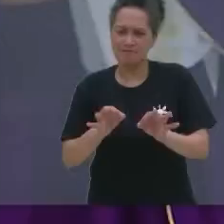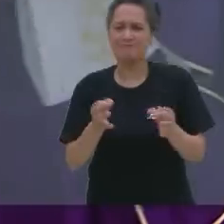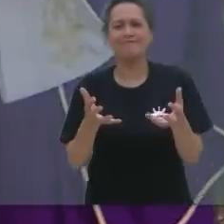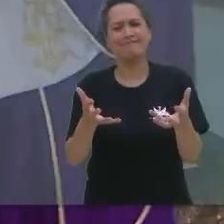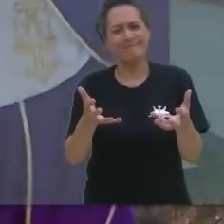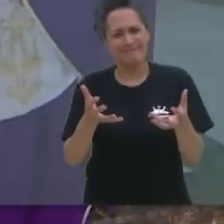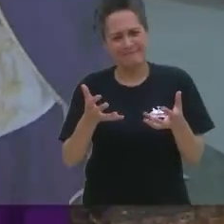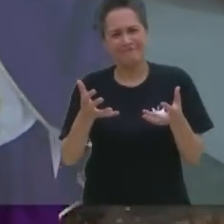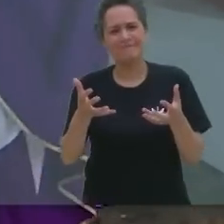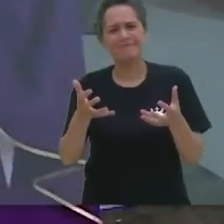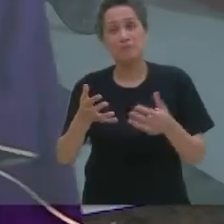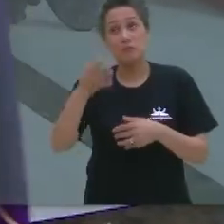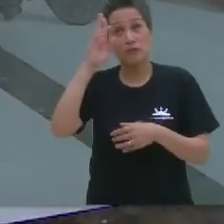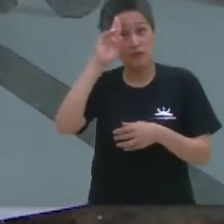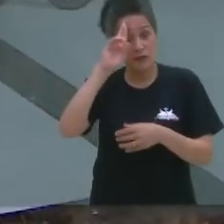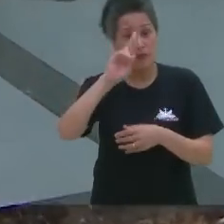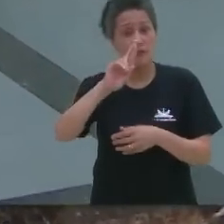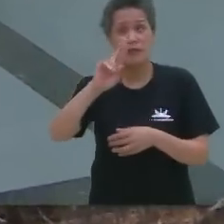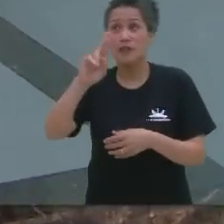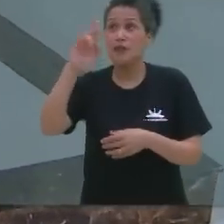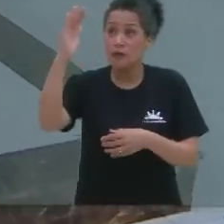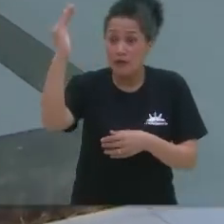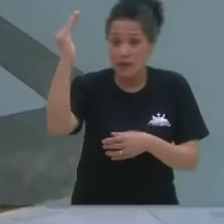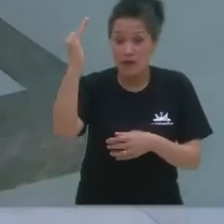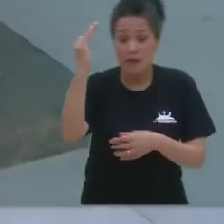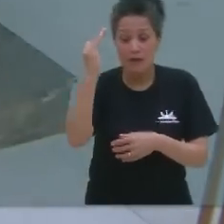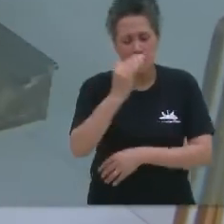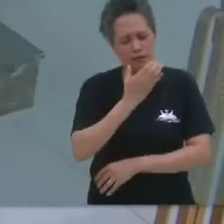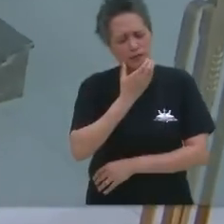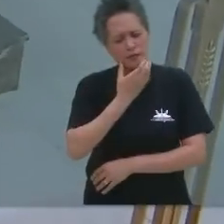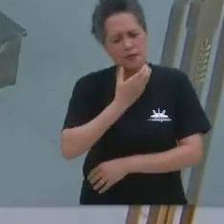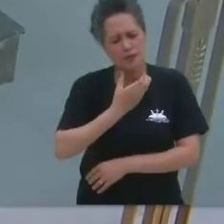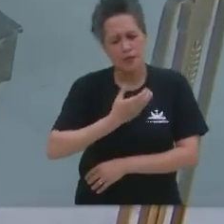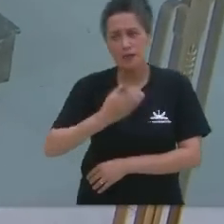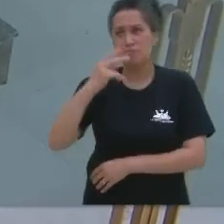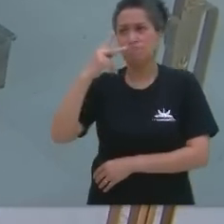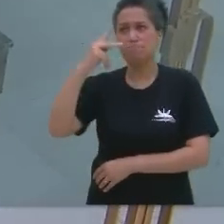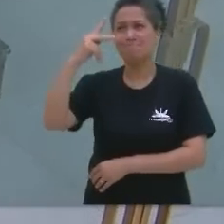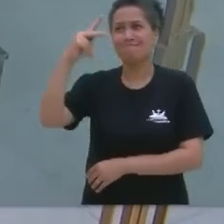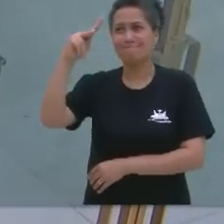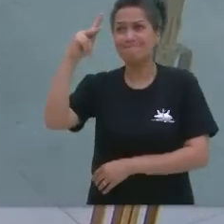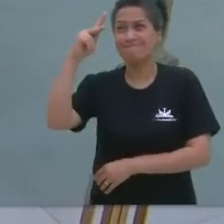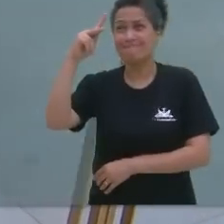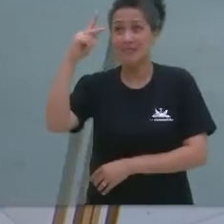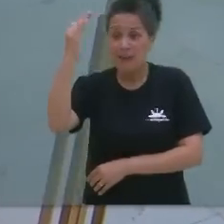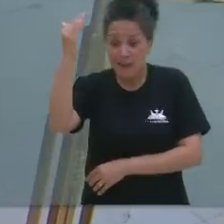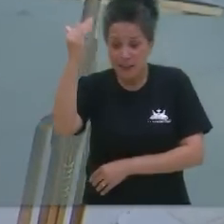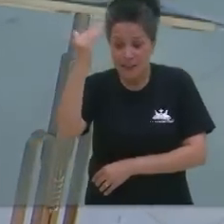Senhor, que é teu Natal, vem nascer em nosso